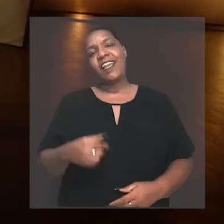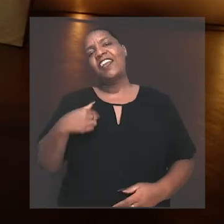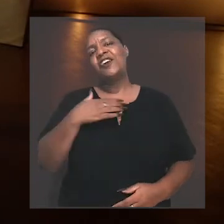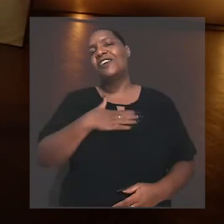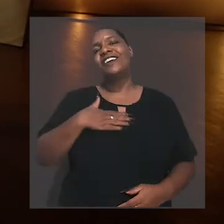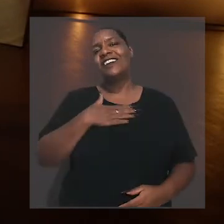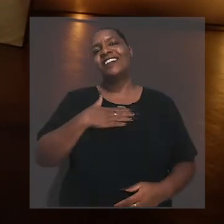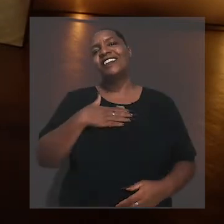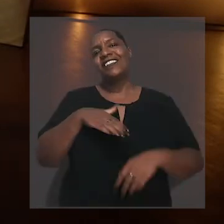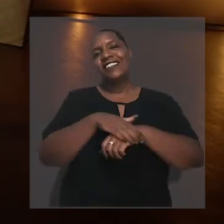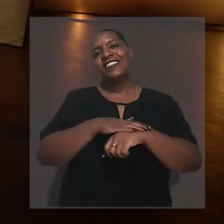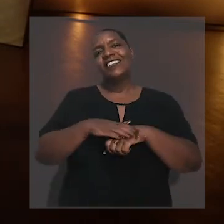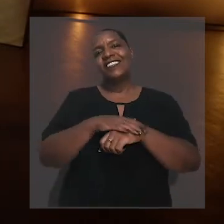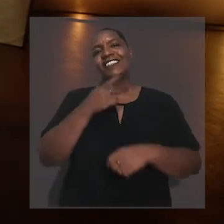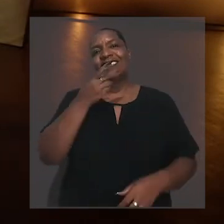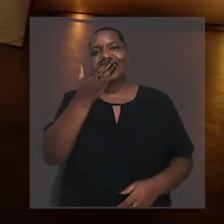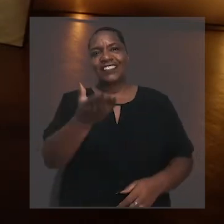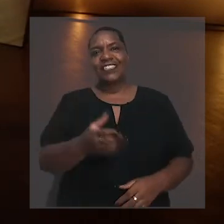Eu gosto de falar com você.